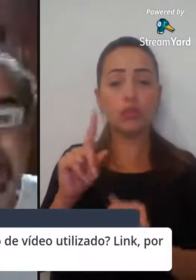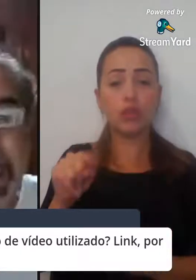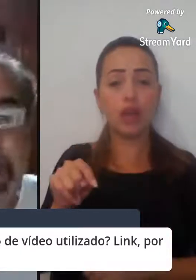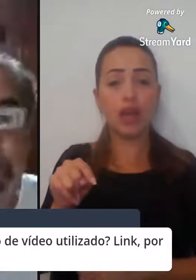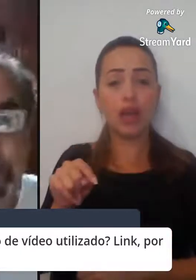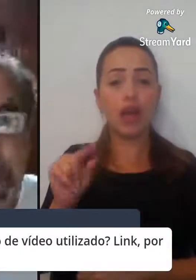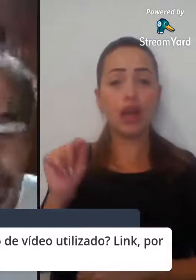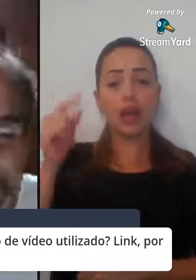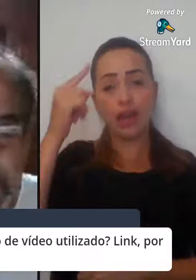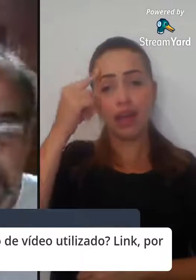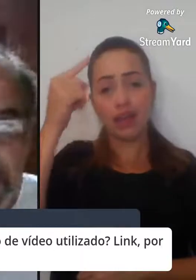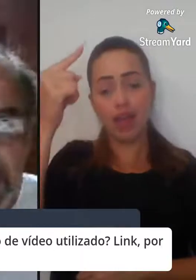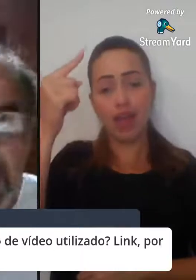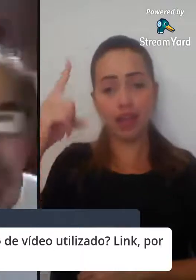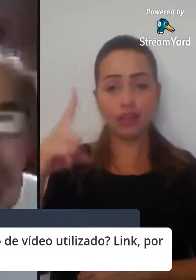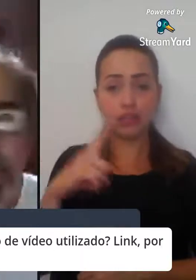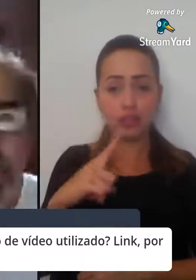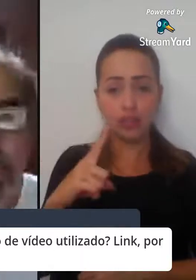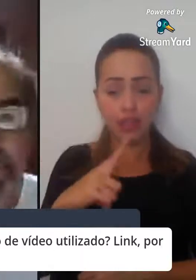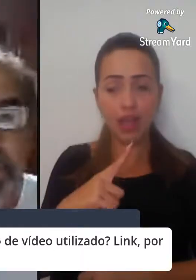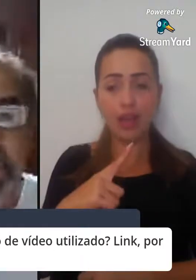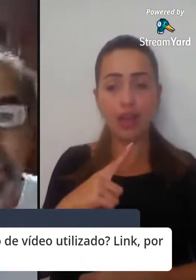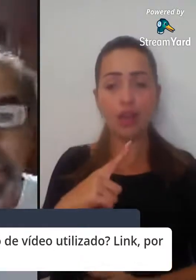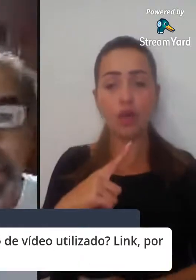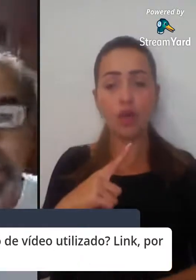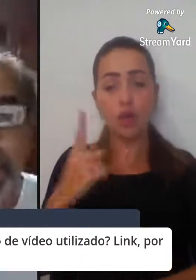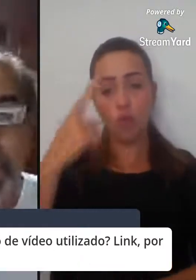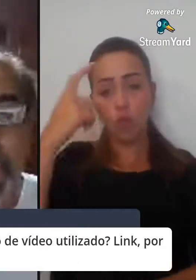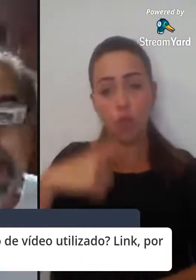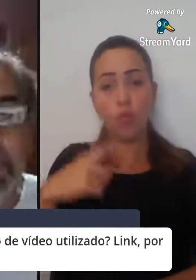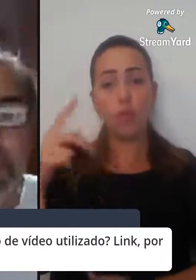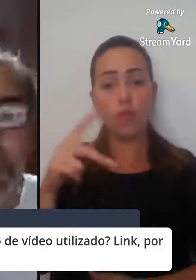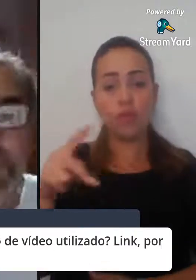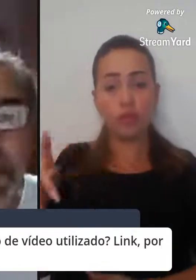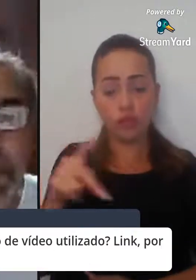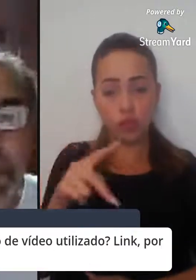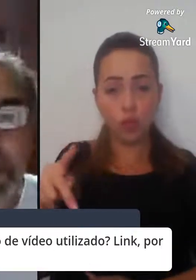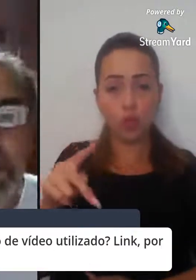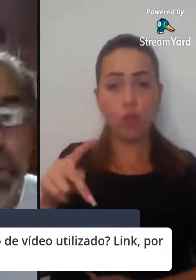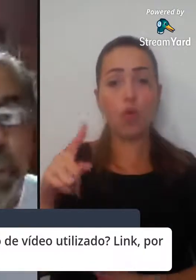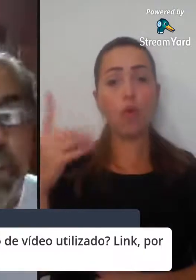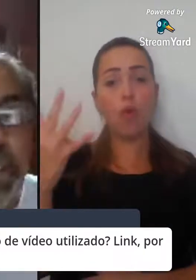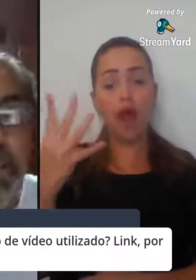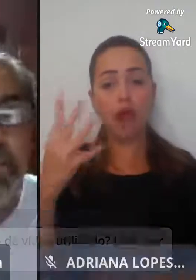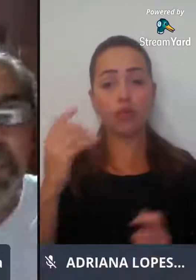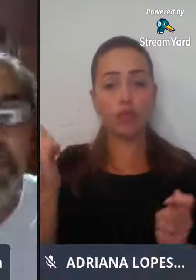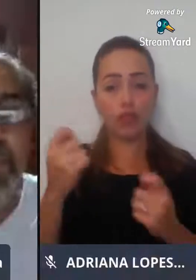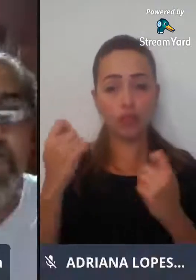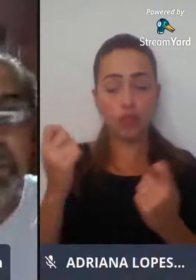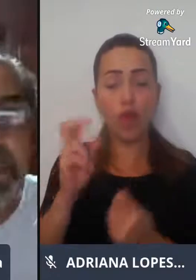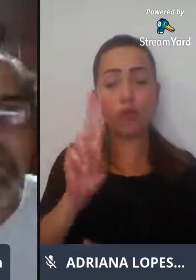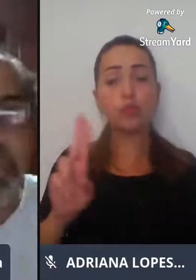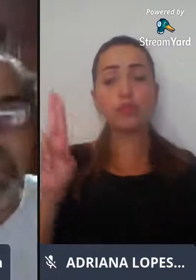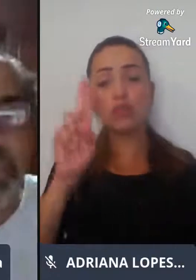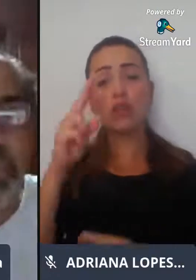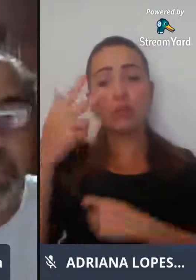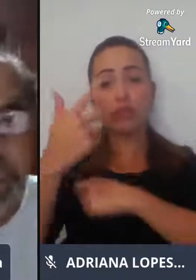a ideia de eu ter o professor no 4º festival, utilizando vídeos